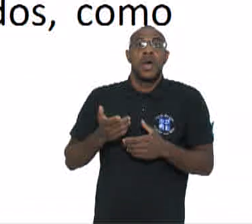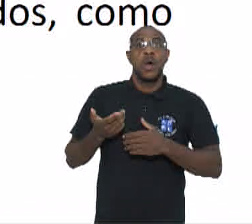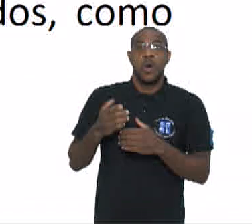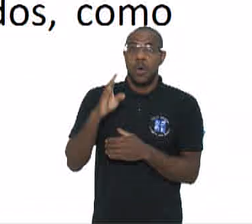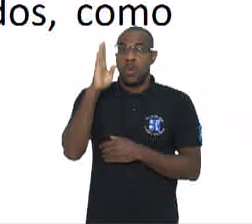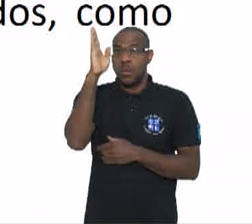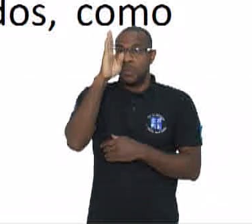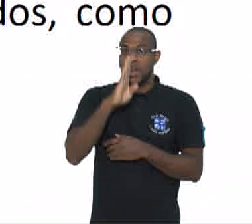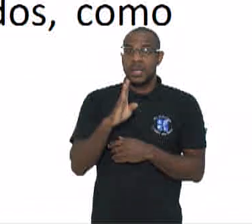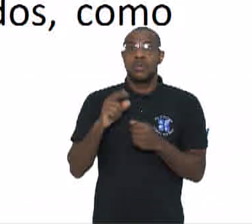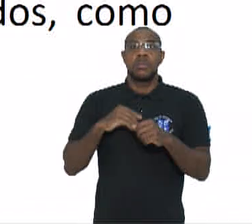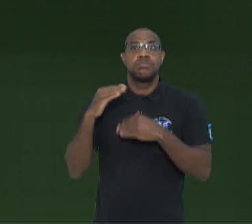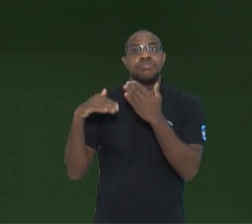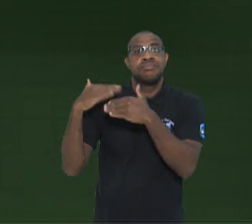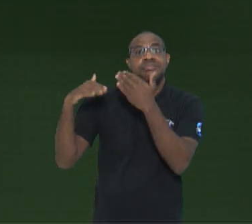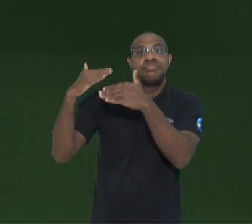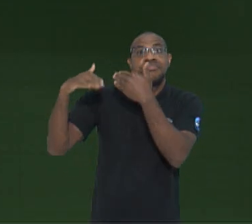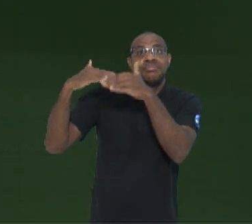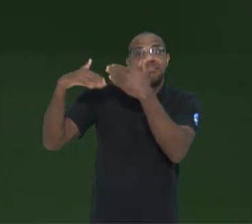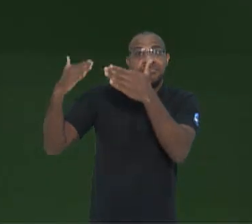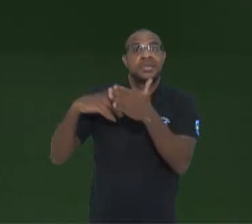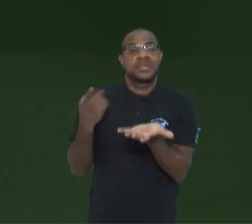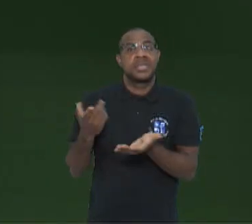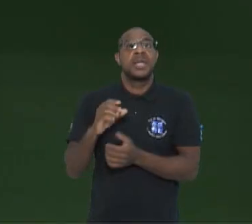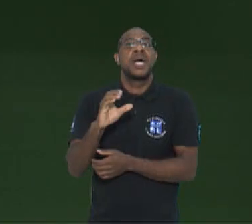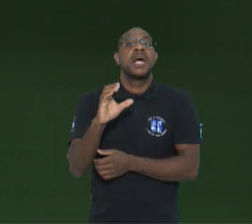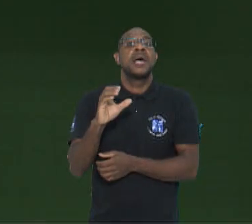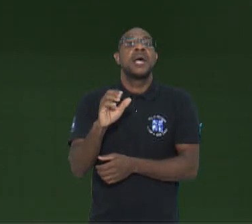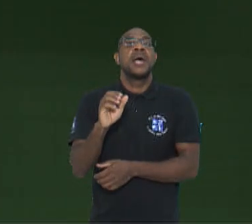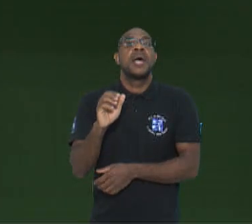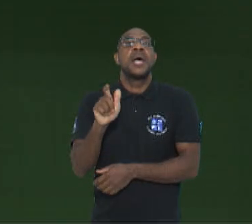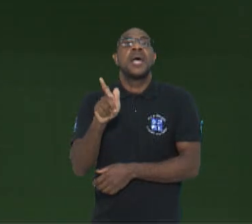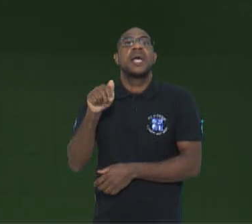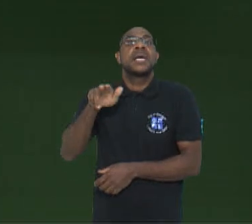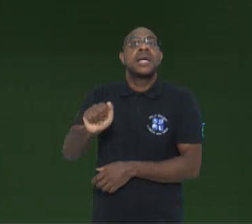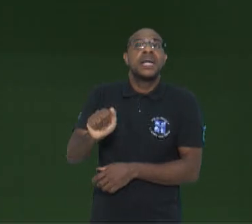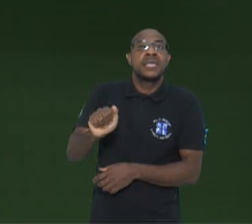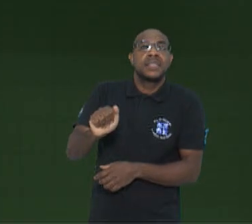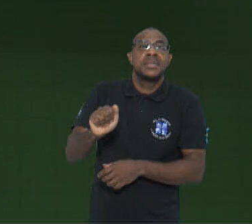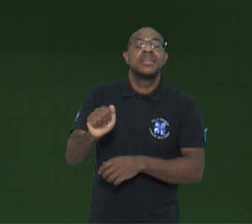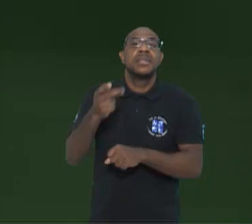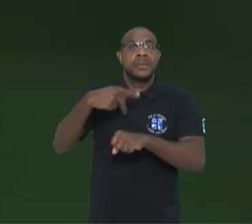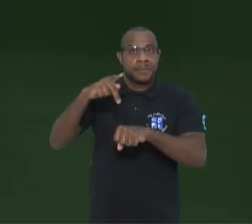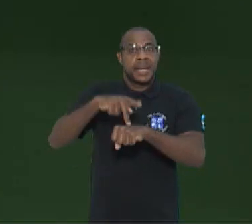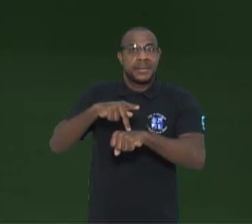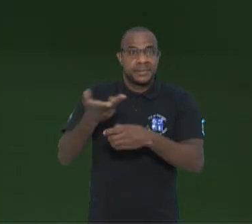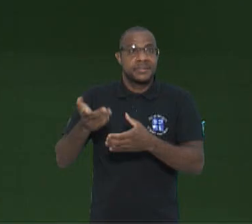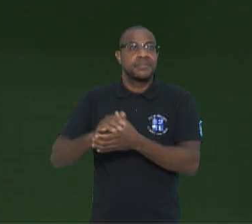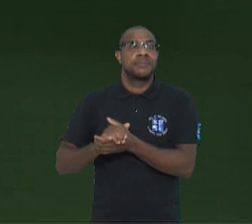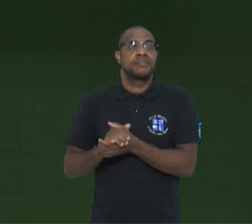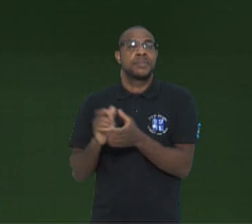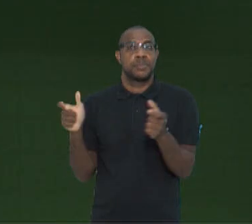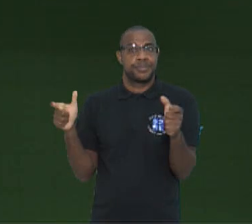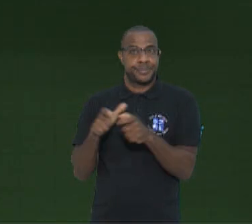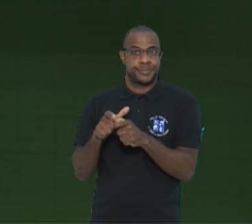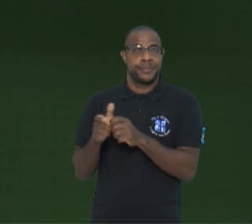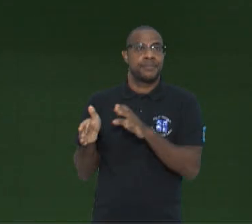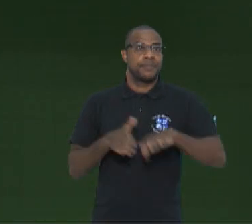como Uganda com 33% e Bangladesh com 22%.